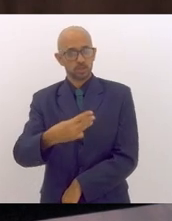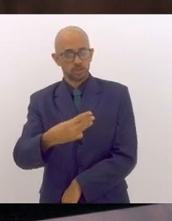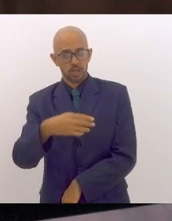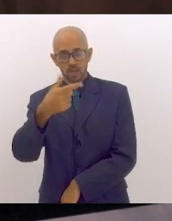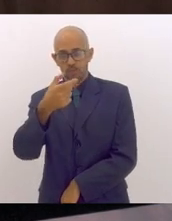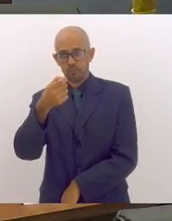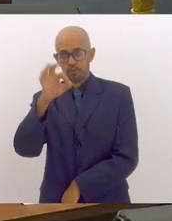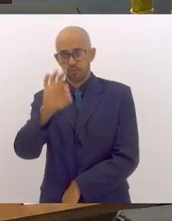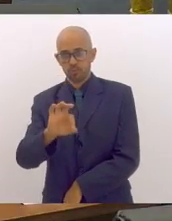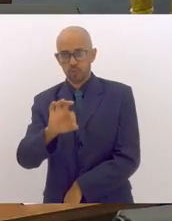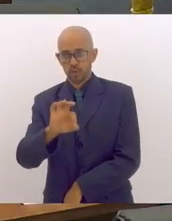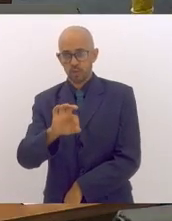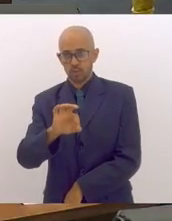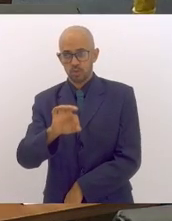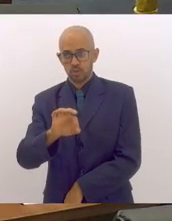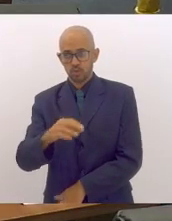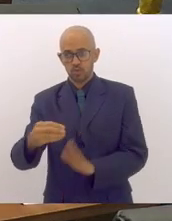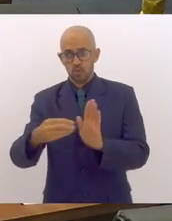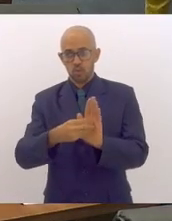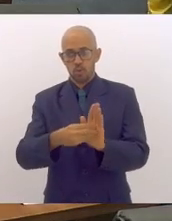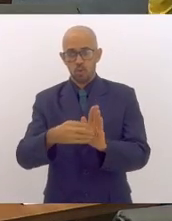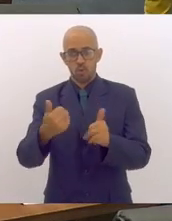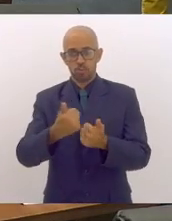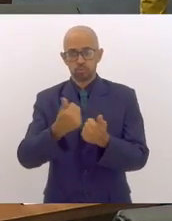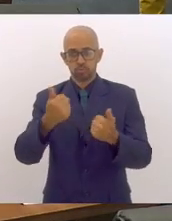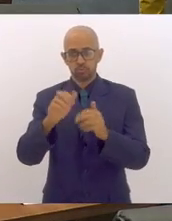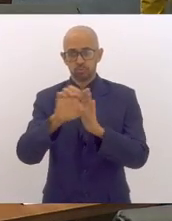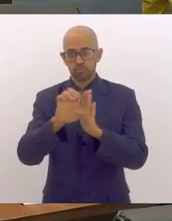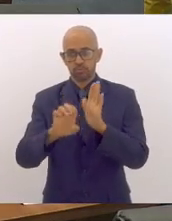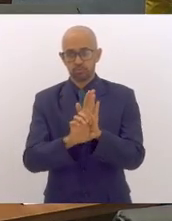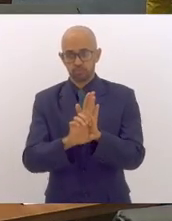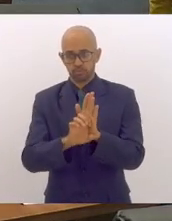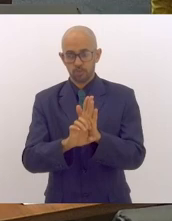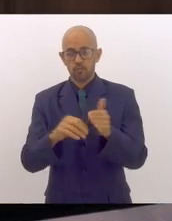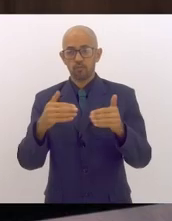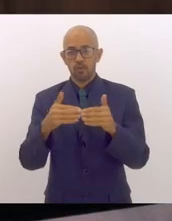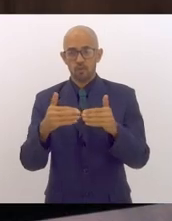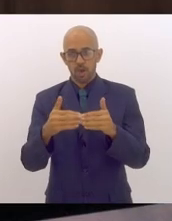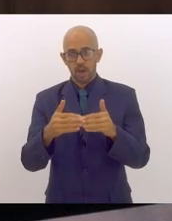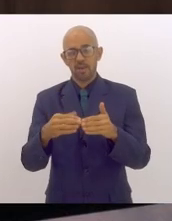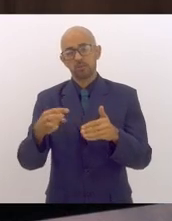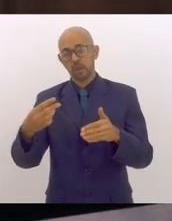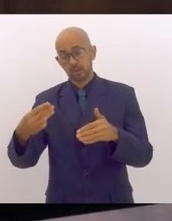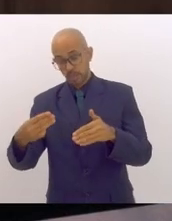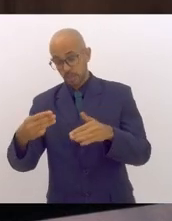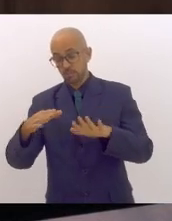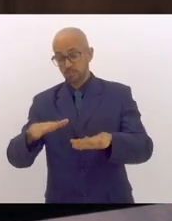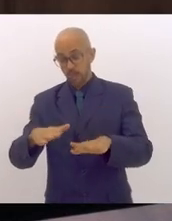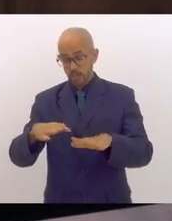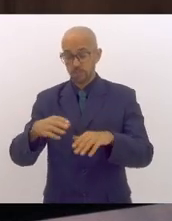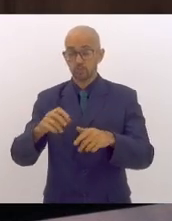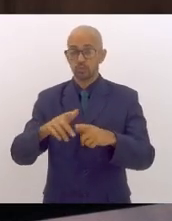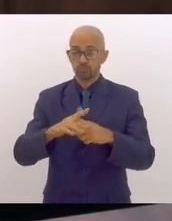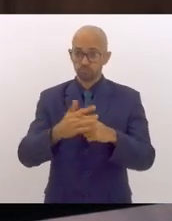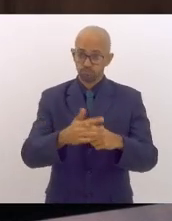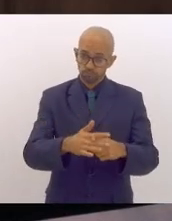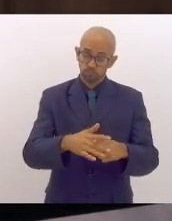20%. Botamos uma subemenda na terceira. Favorável à emenda 3, com subemenda,